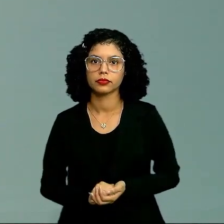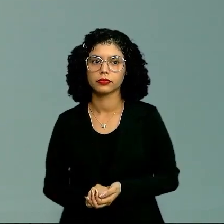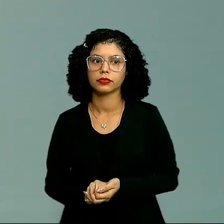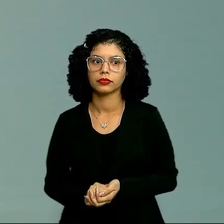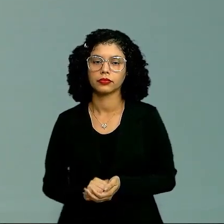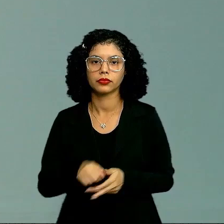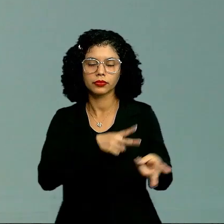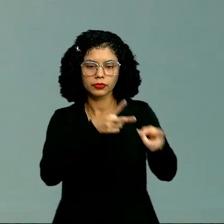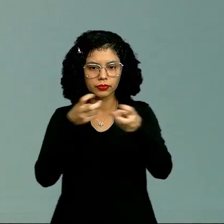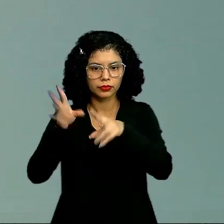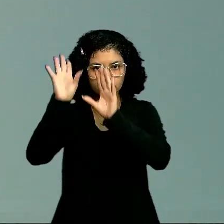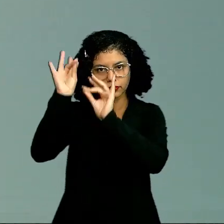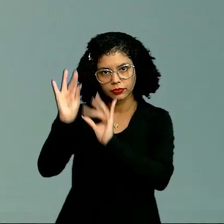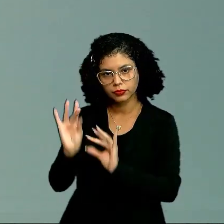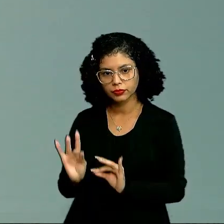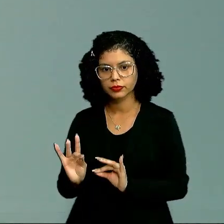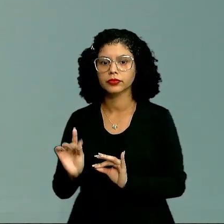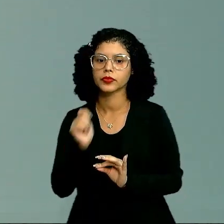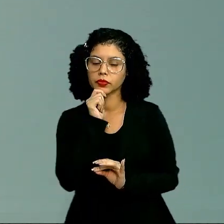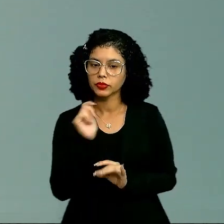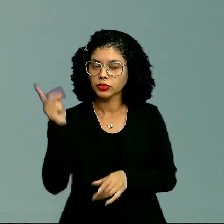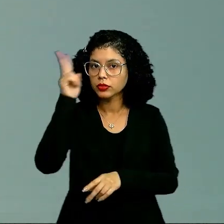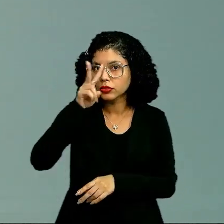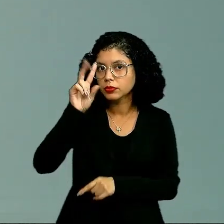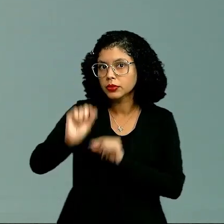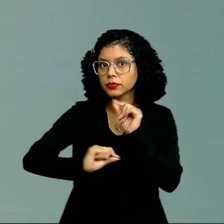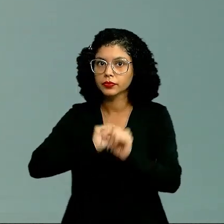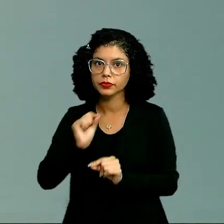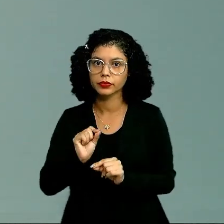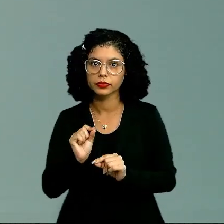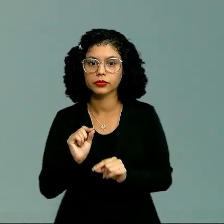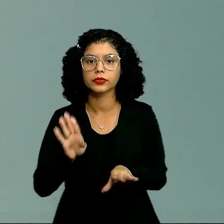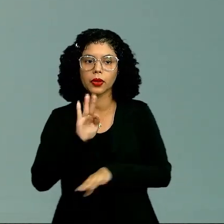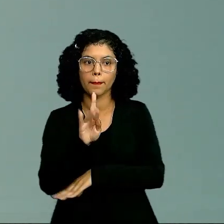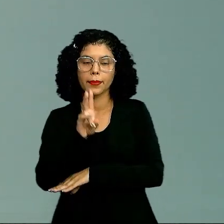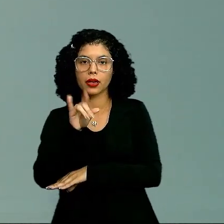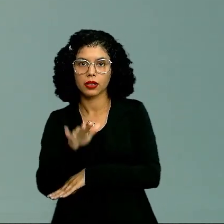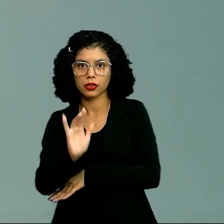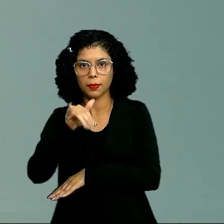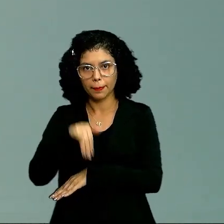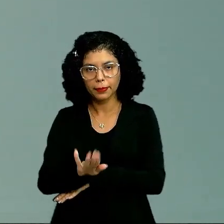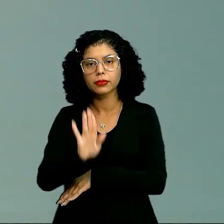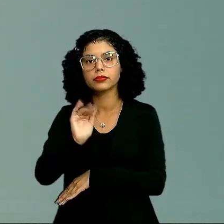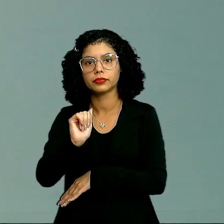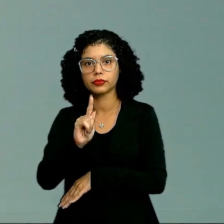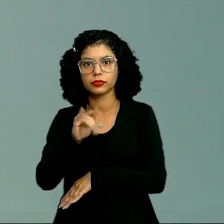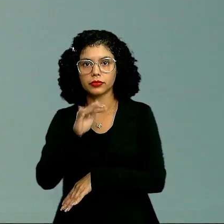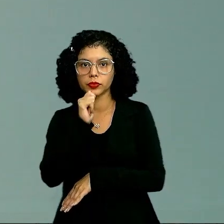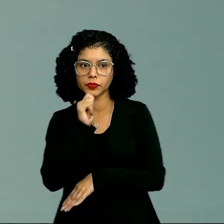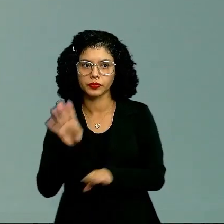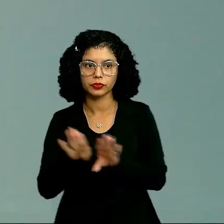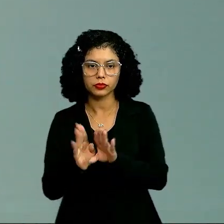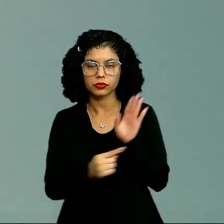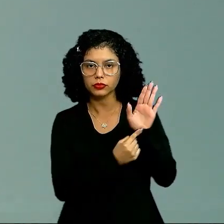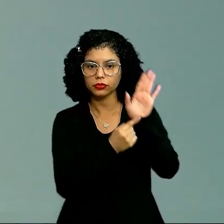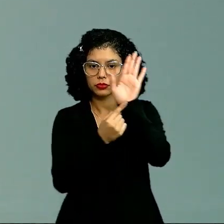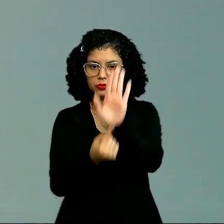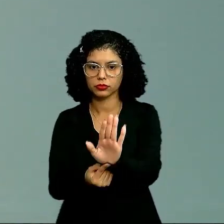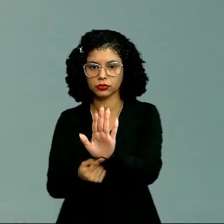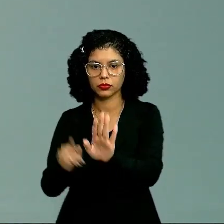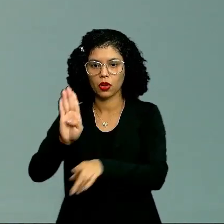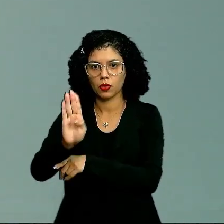esse aspecto, tá, pessoal? Só lembrando que o Byron, ele é um dos criadores aí, um dos